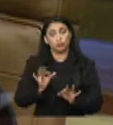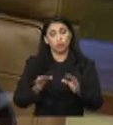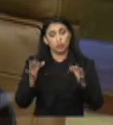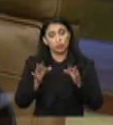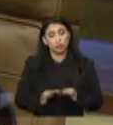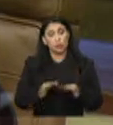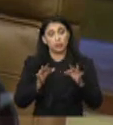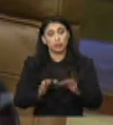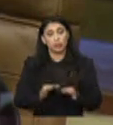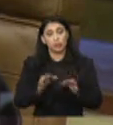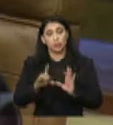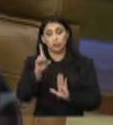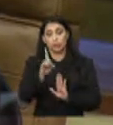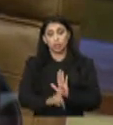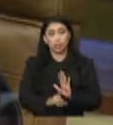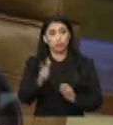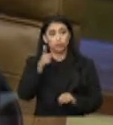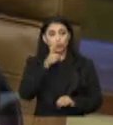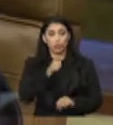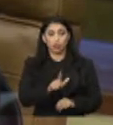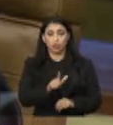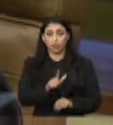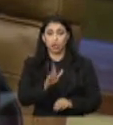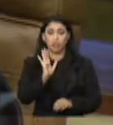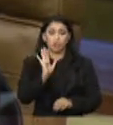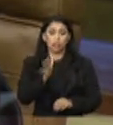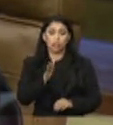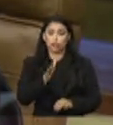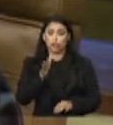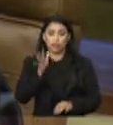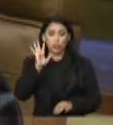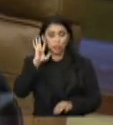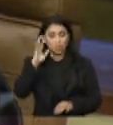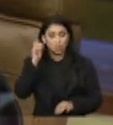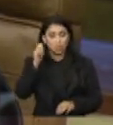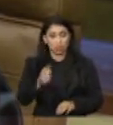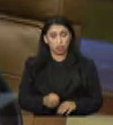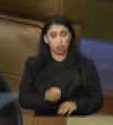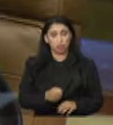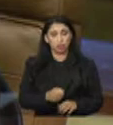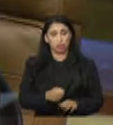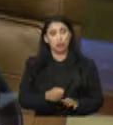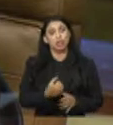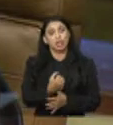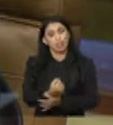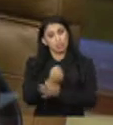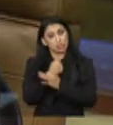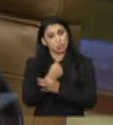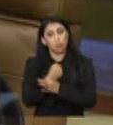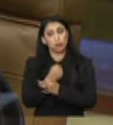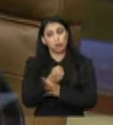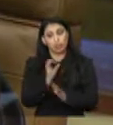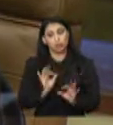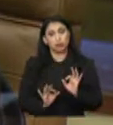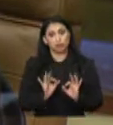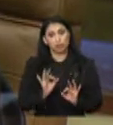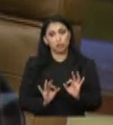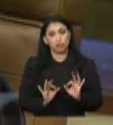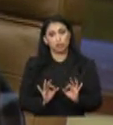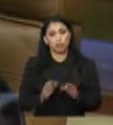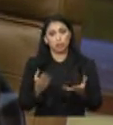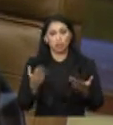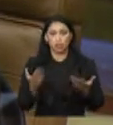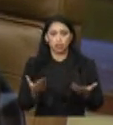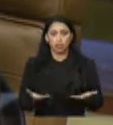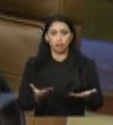Judy adquirido EA coisa julgada que são canos da segurança jurídica palhaço